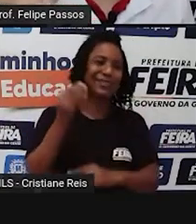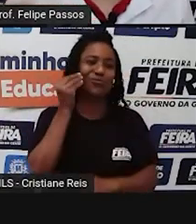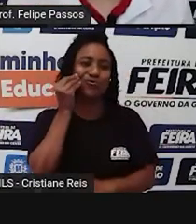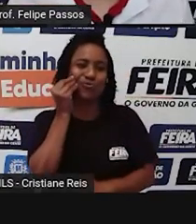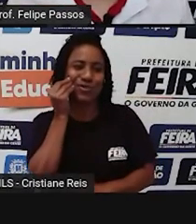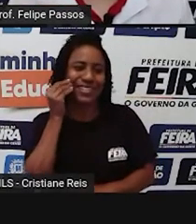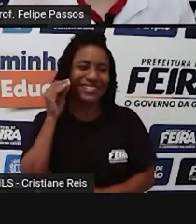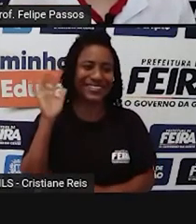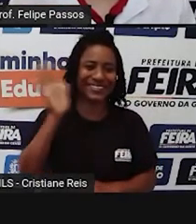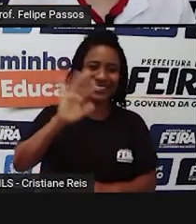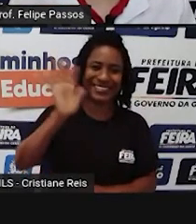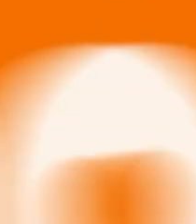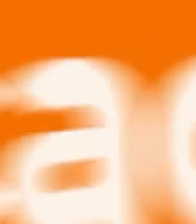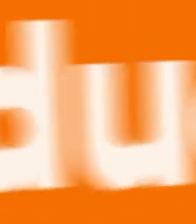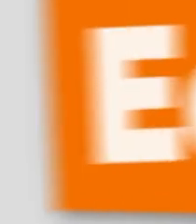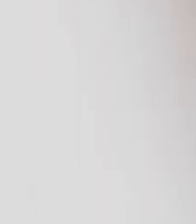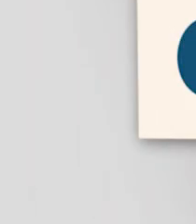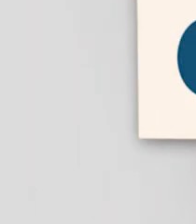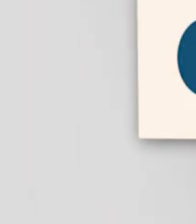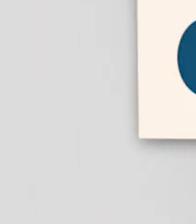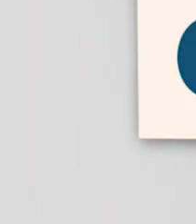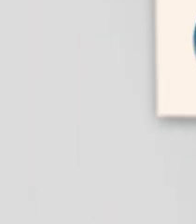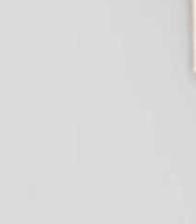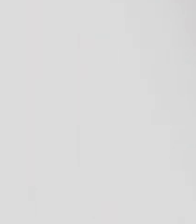beijão, fiquem com Deus. Tchau, tchau. Tchau.